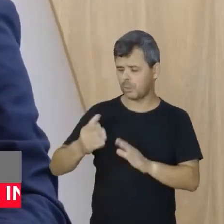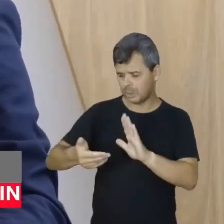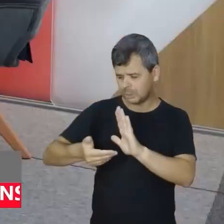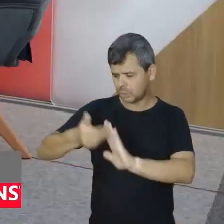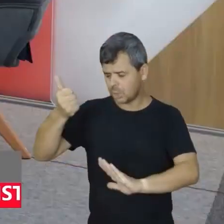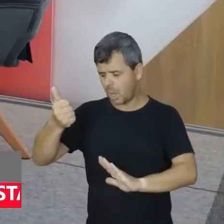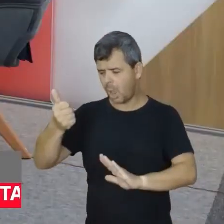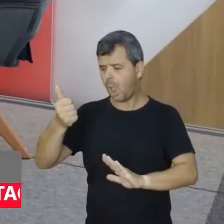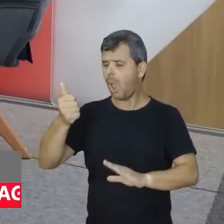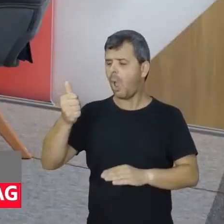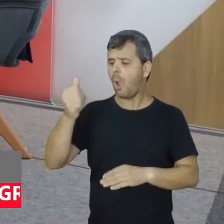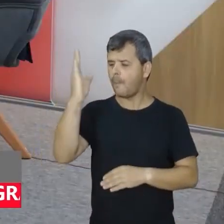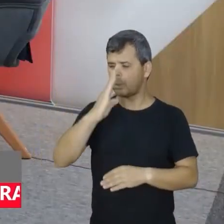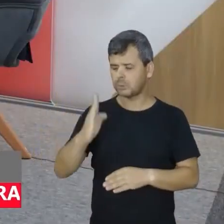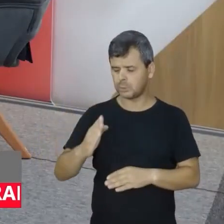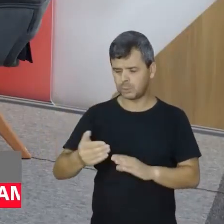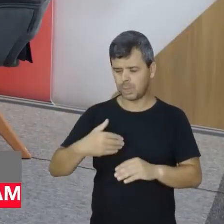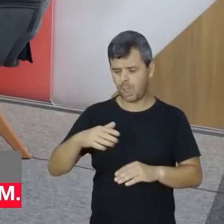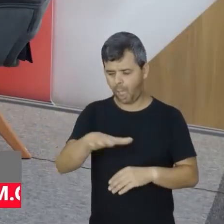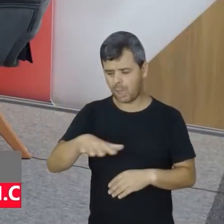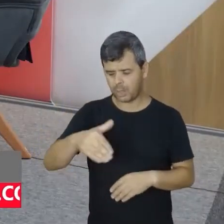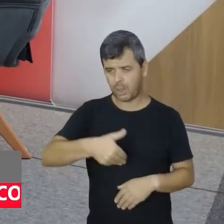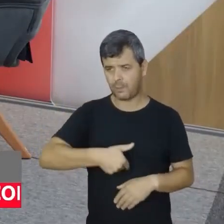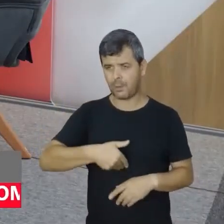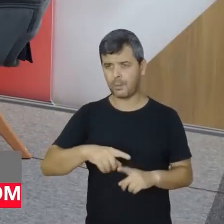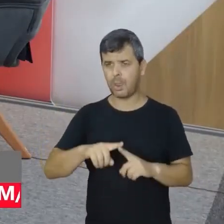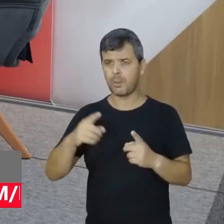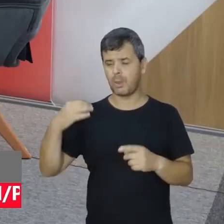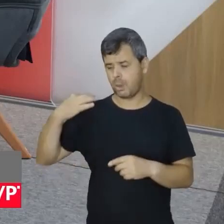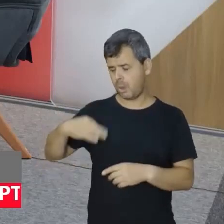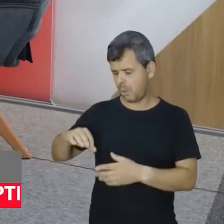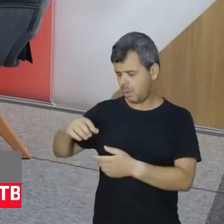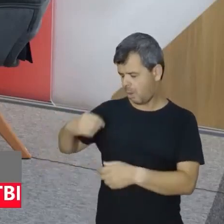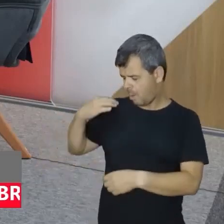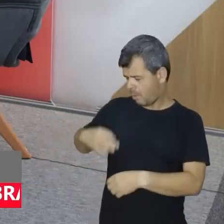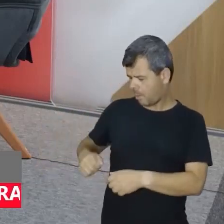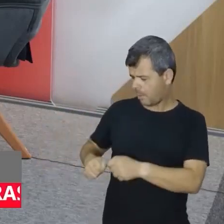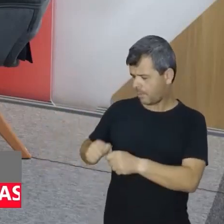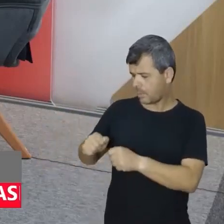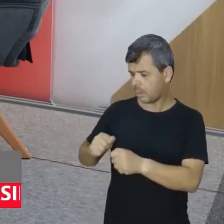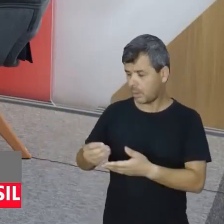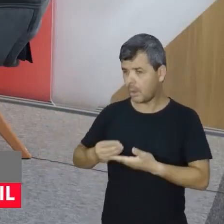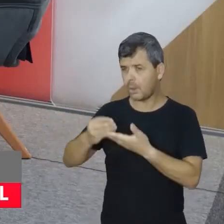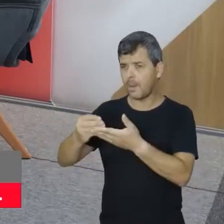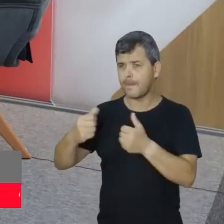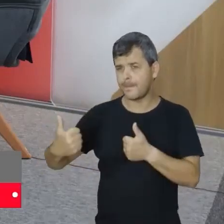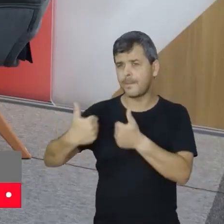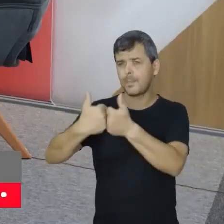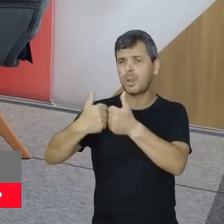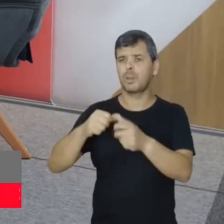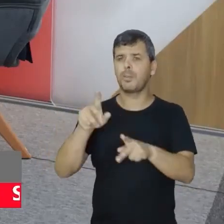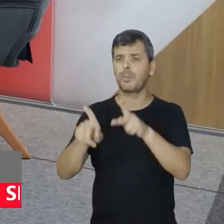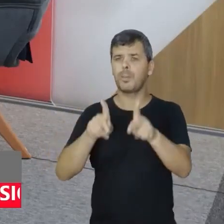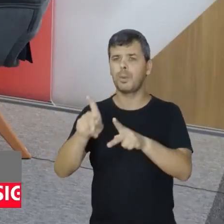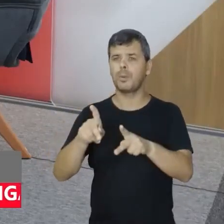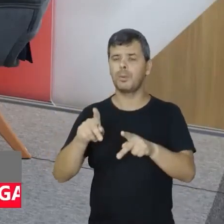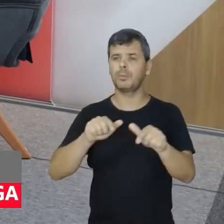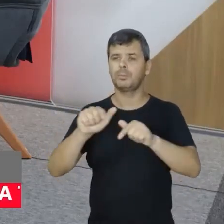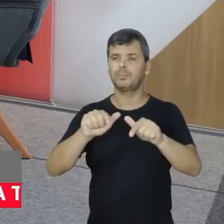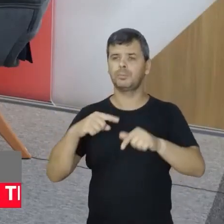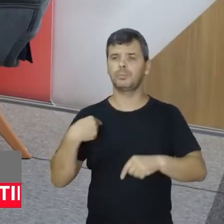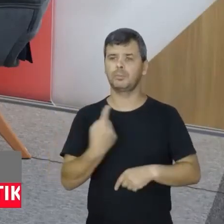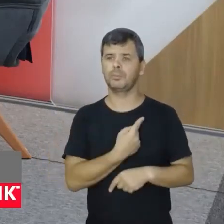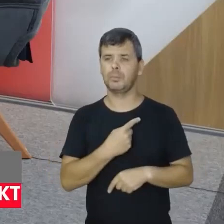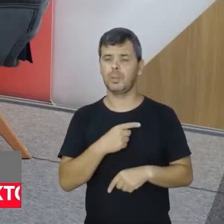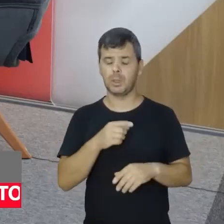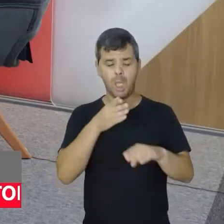novo o nosso país do mapa da fome. Excelente iniciativa essa do Sacolão, né? Você ter essa oferta ali perto da população que trabalha e